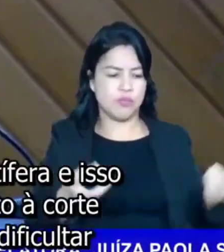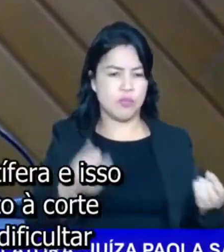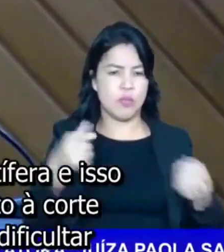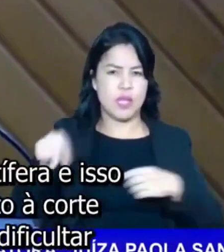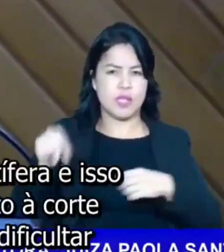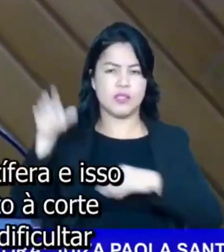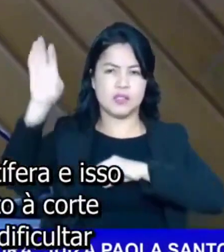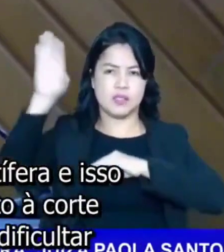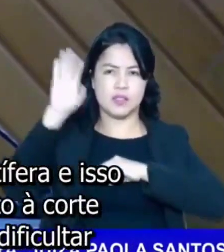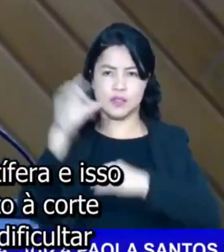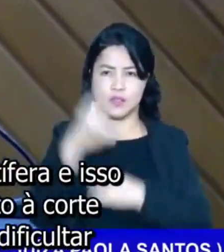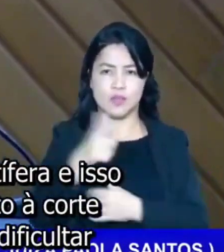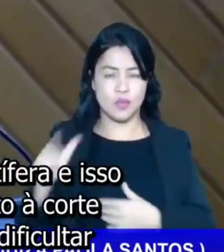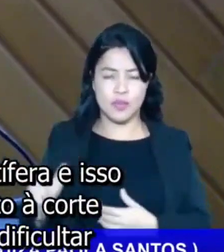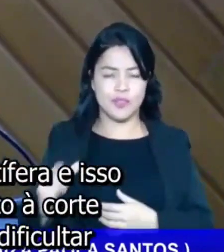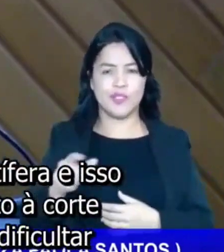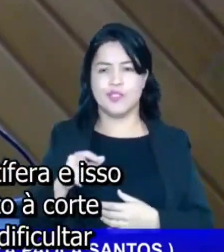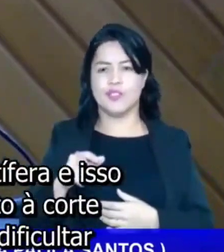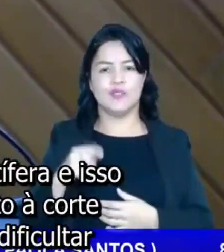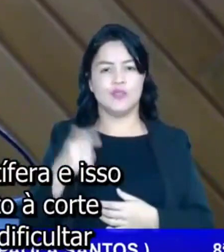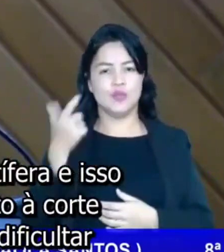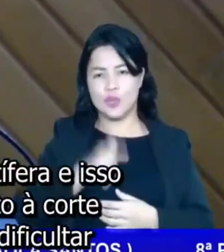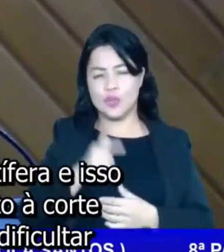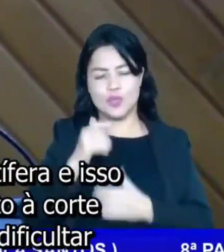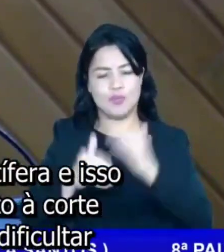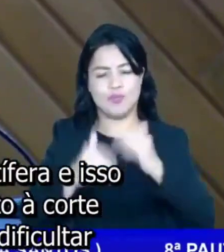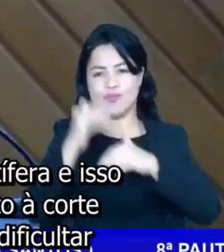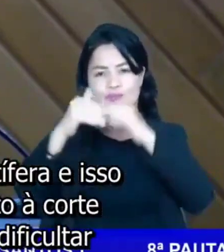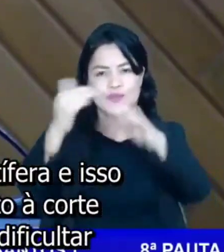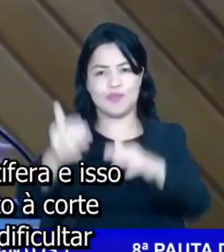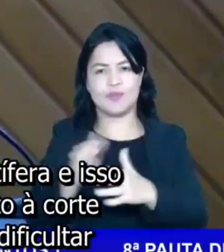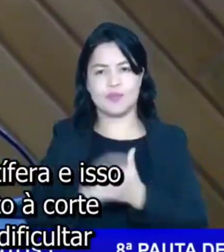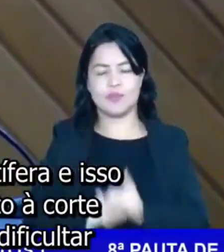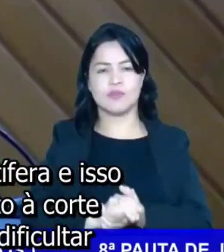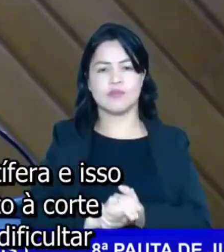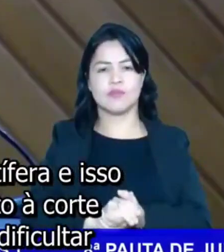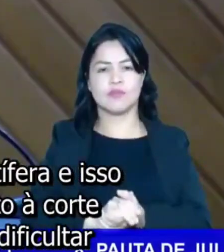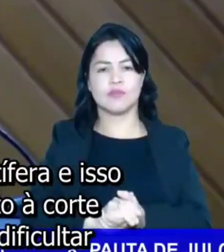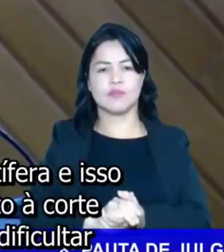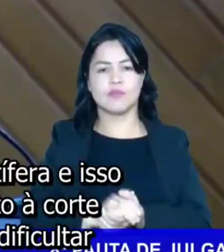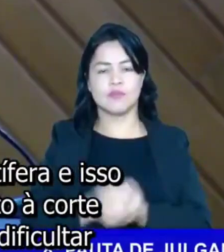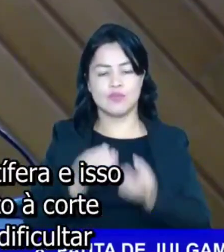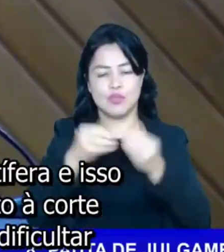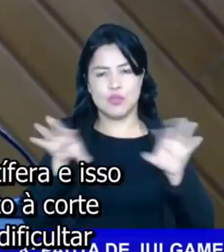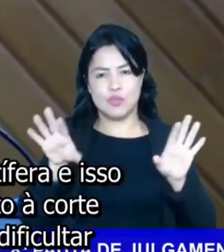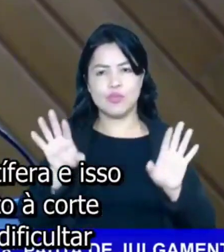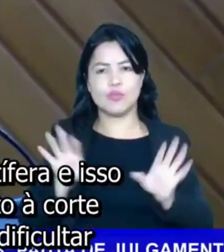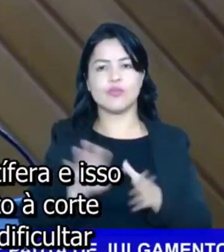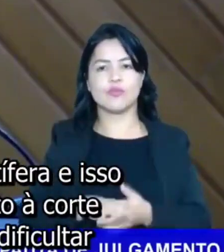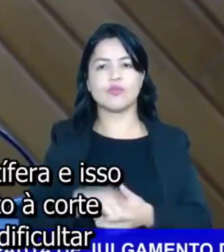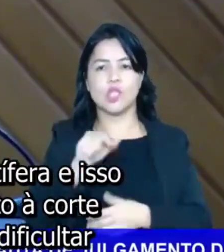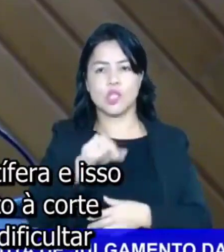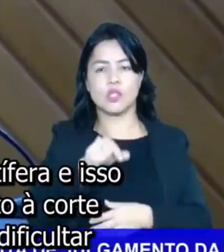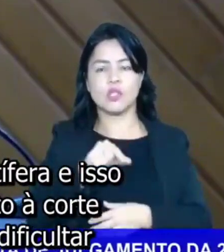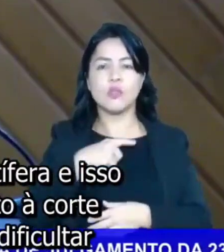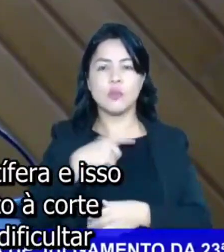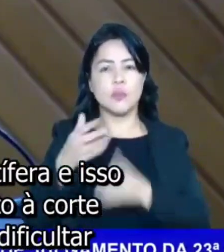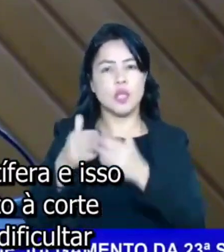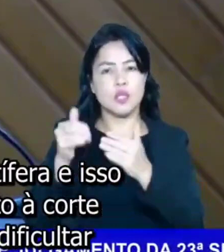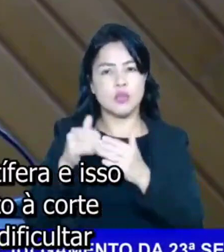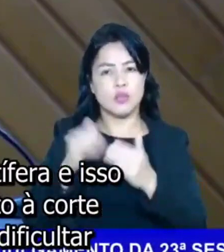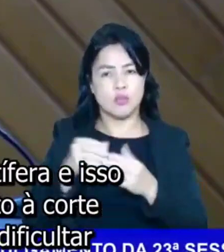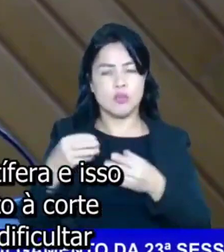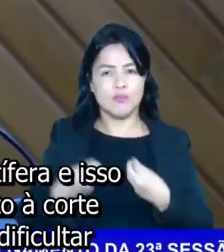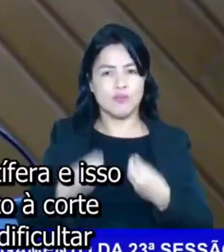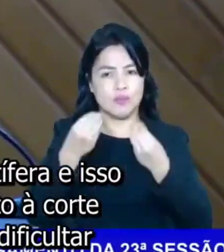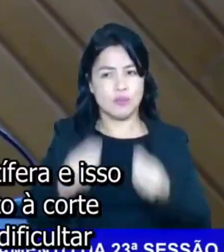vaquinha realmente não teve sucesso, foi infrutífera. E isso ela pediu para que nós trouxéssemos em